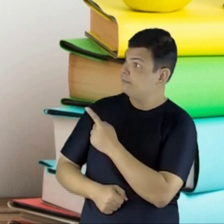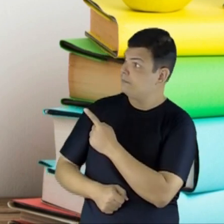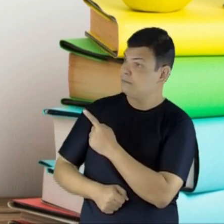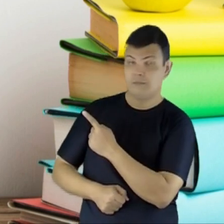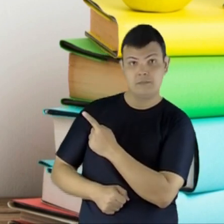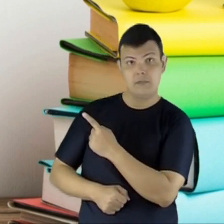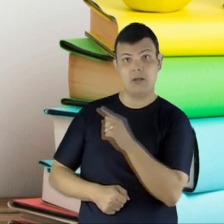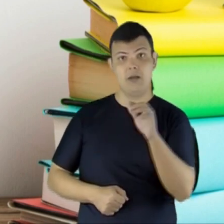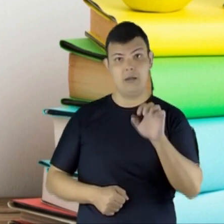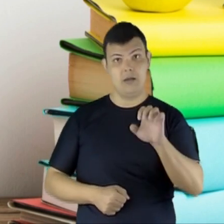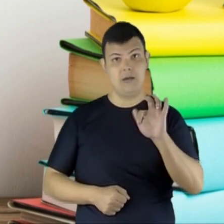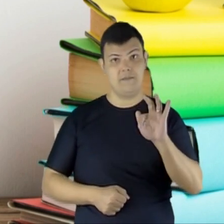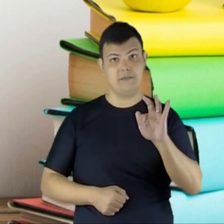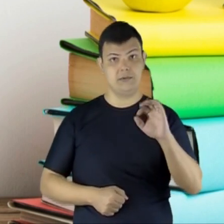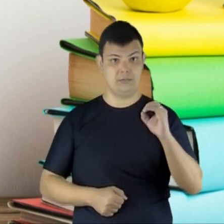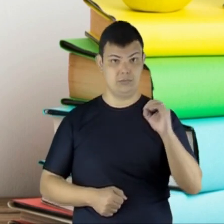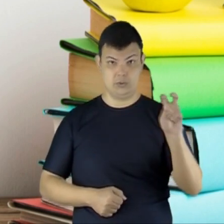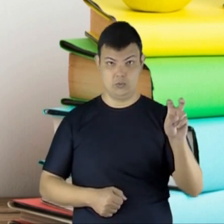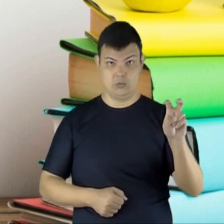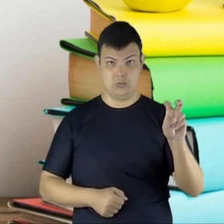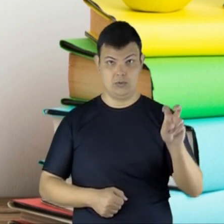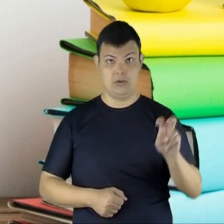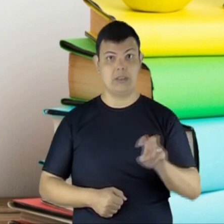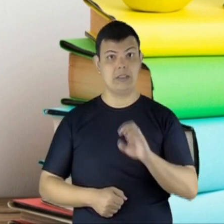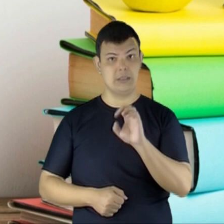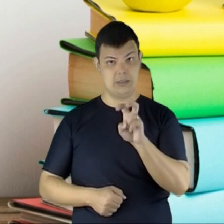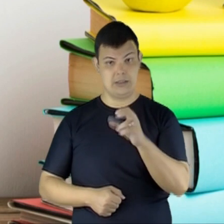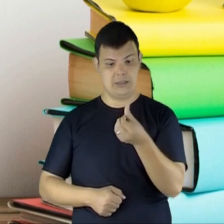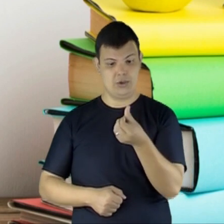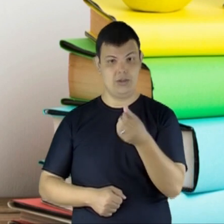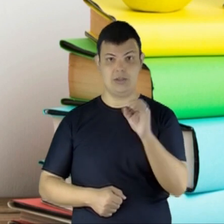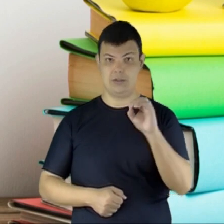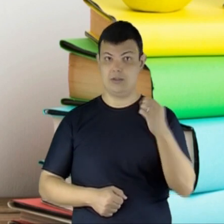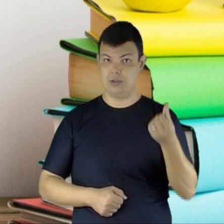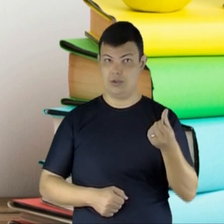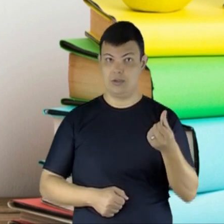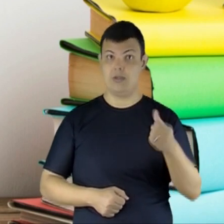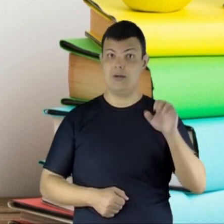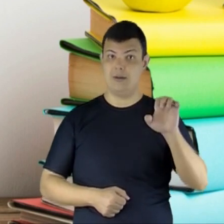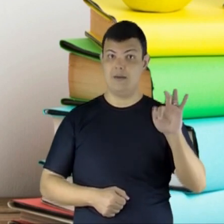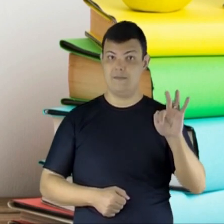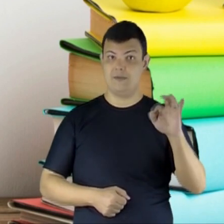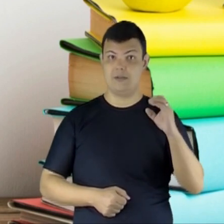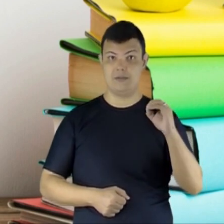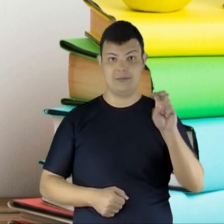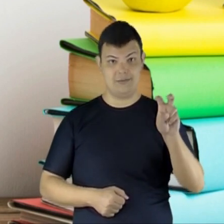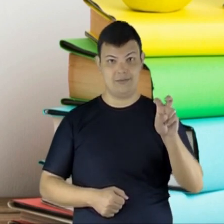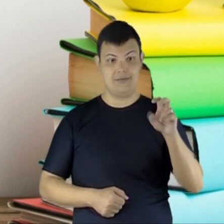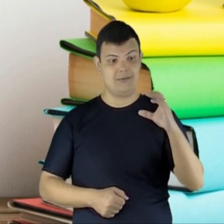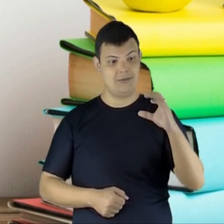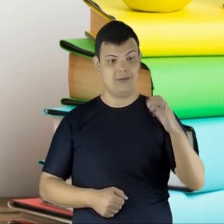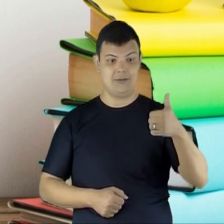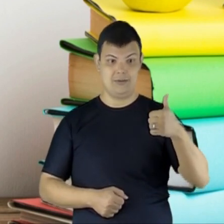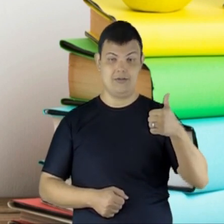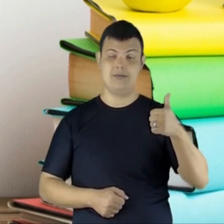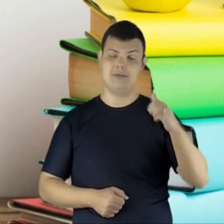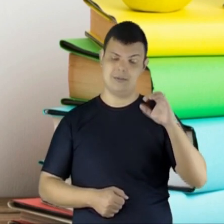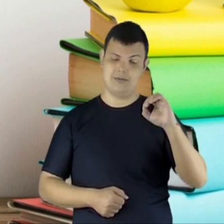habilidades EF05, CI06 e EF05, CI07. Quais